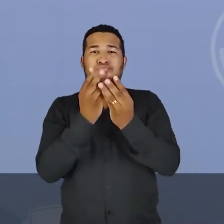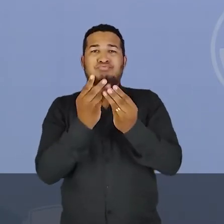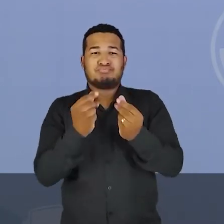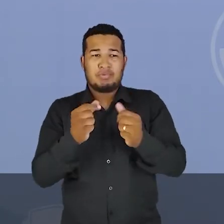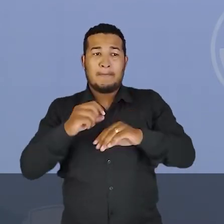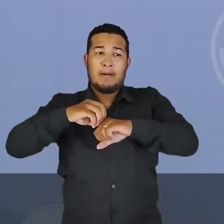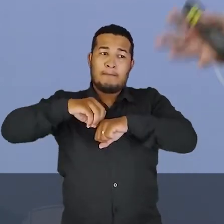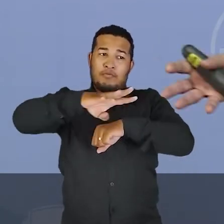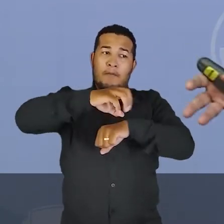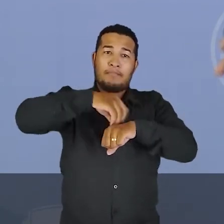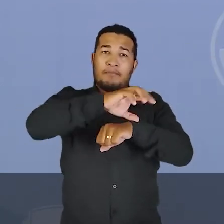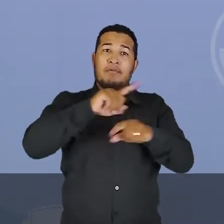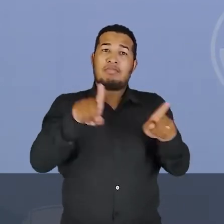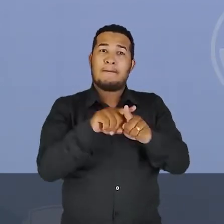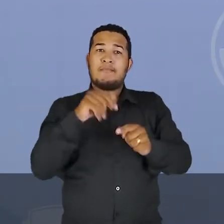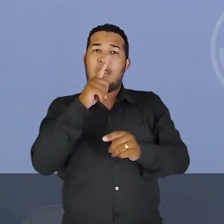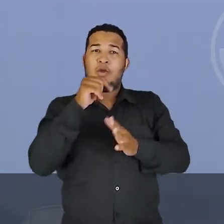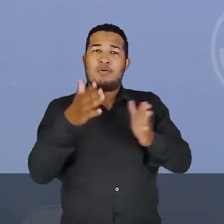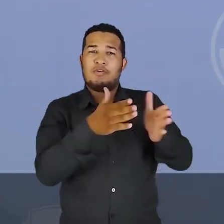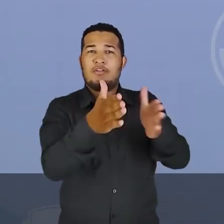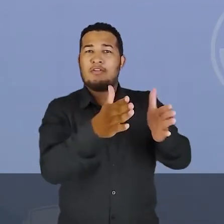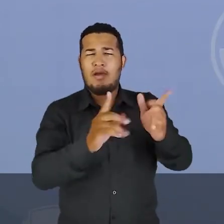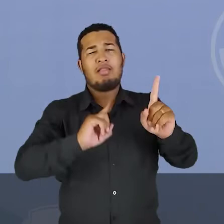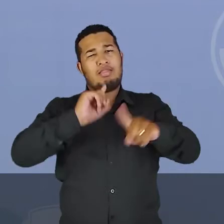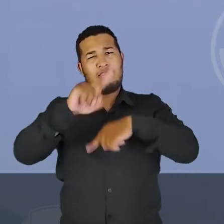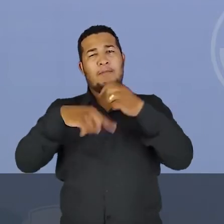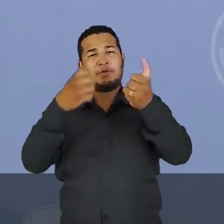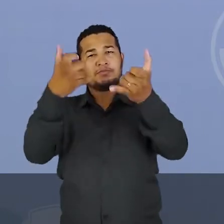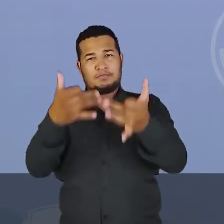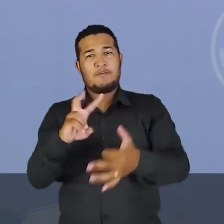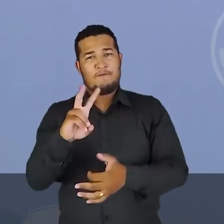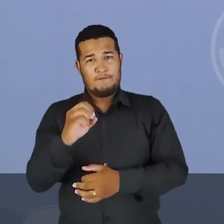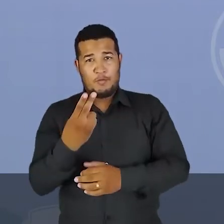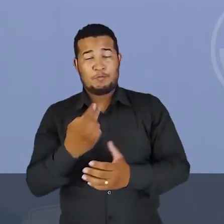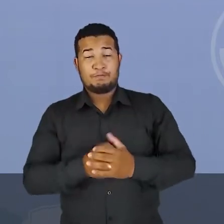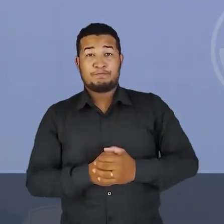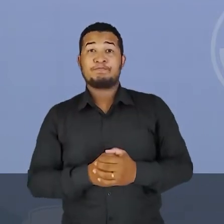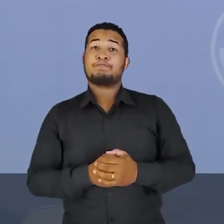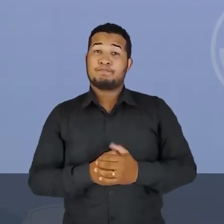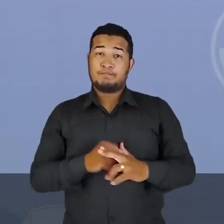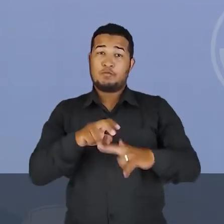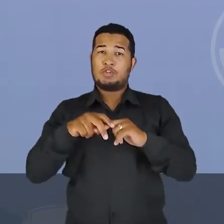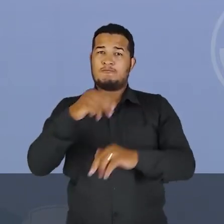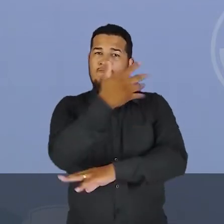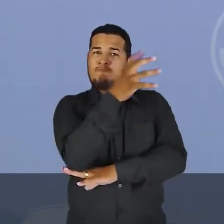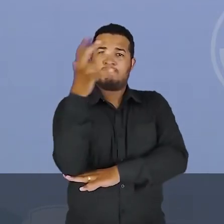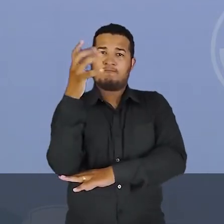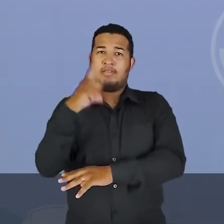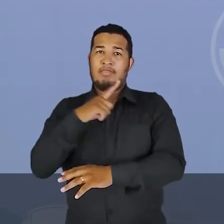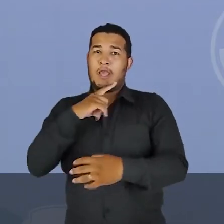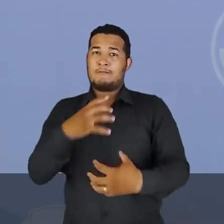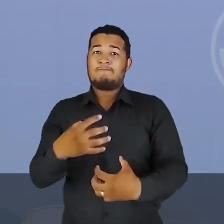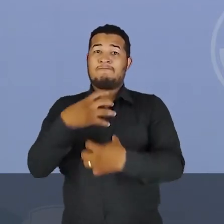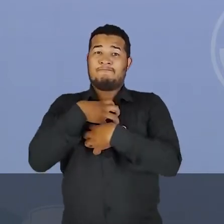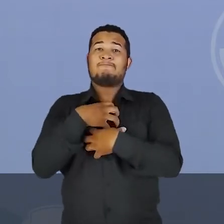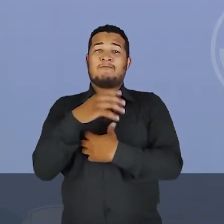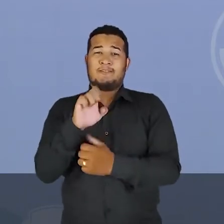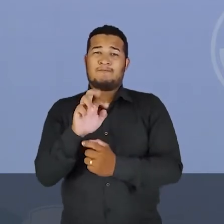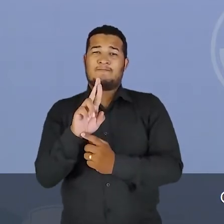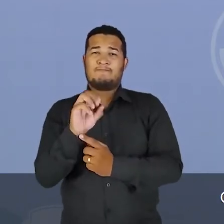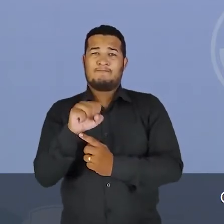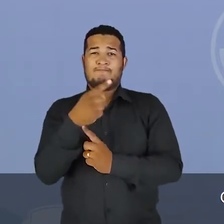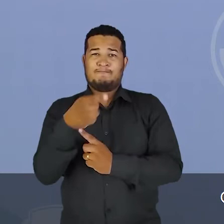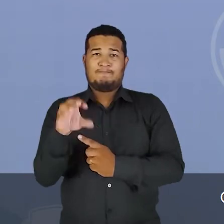rios, causando outros problemas mais graves que nós vamos falar anteriormente. Então, o desmatamento leva à erosão, que é esse problema muito